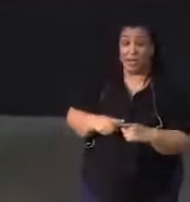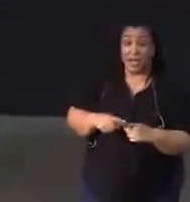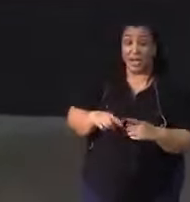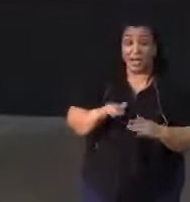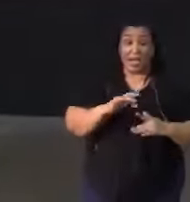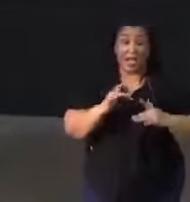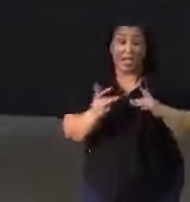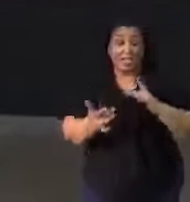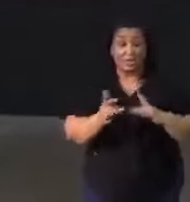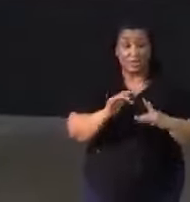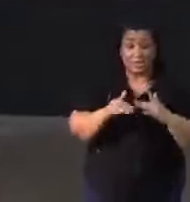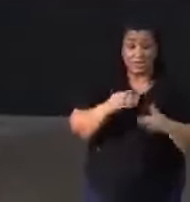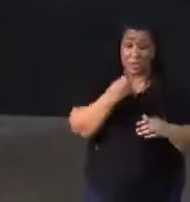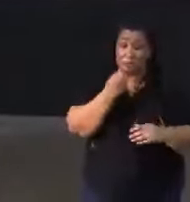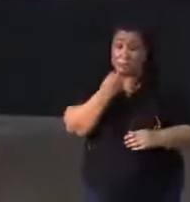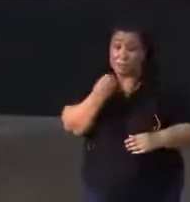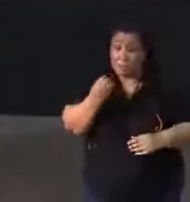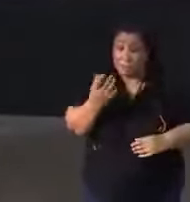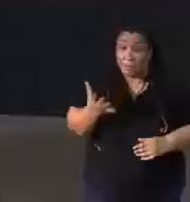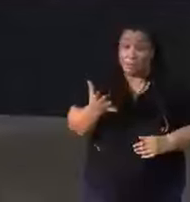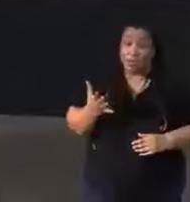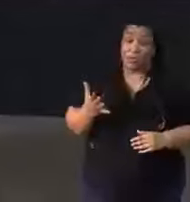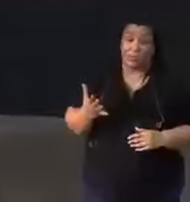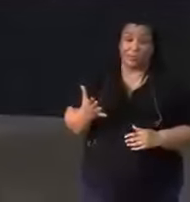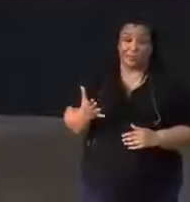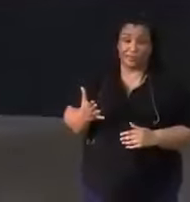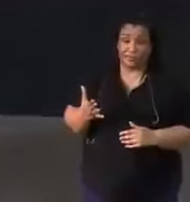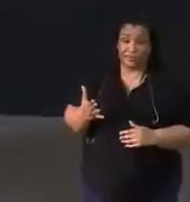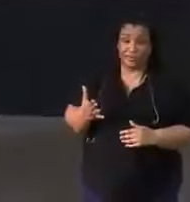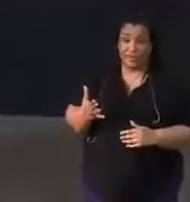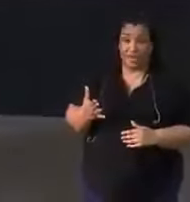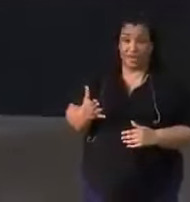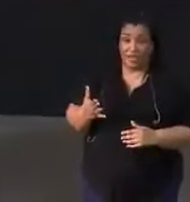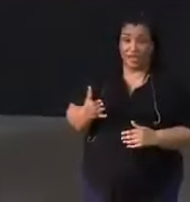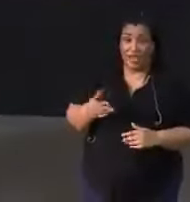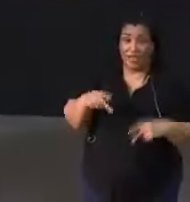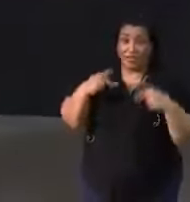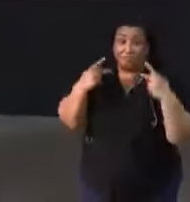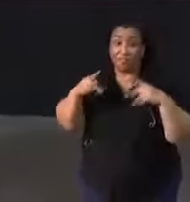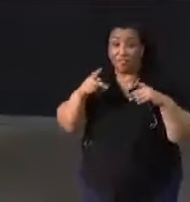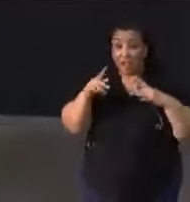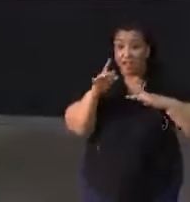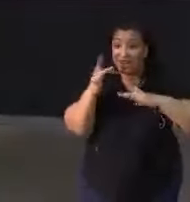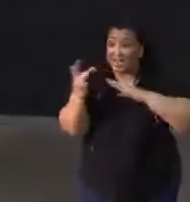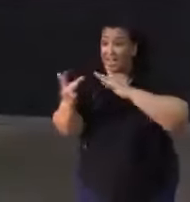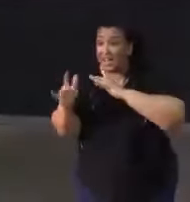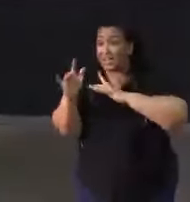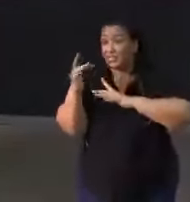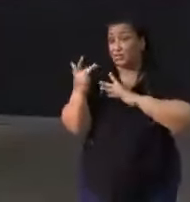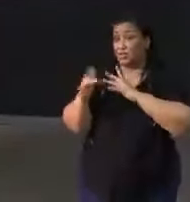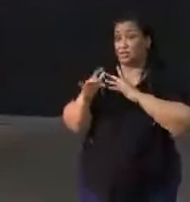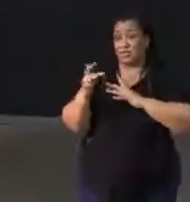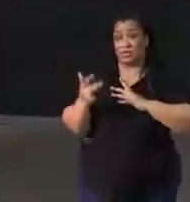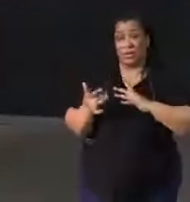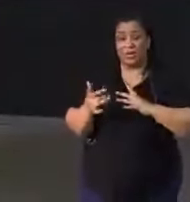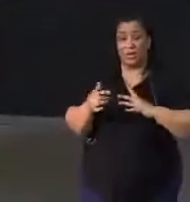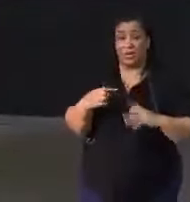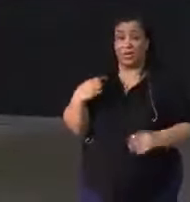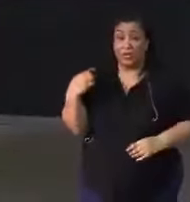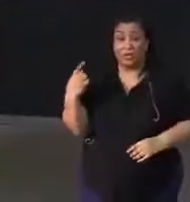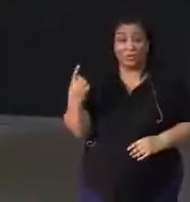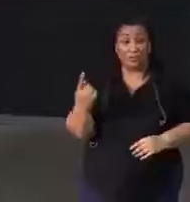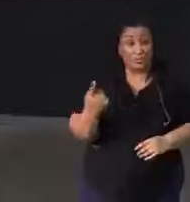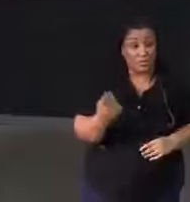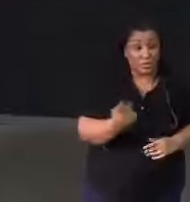que estão na política há anos e anos e anos. Por quê? Porque ele tem o poder da fala nas redes sociais. Nós somos